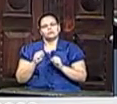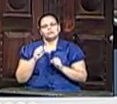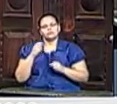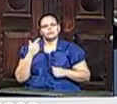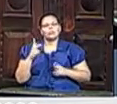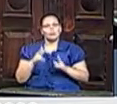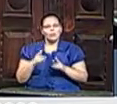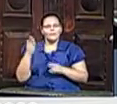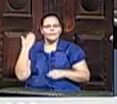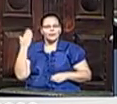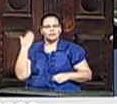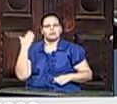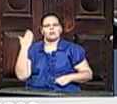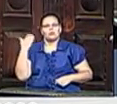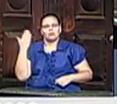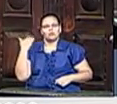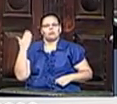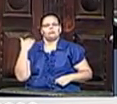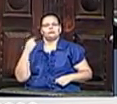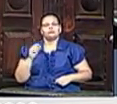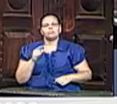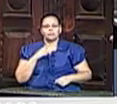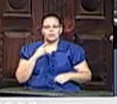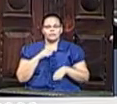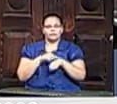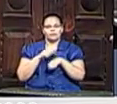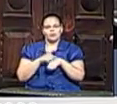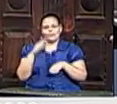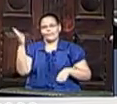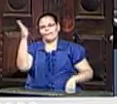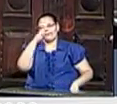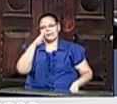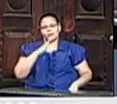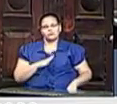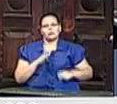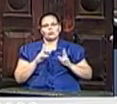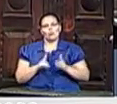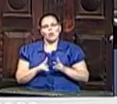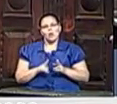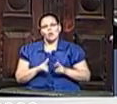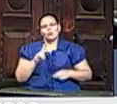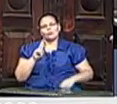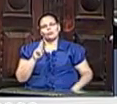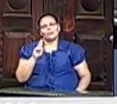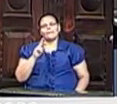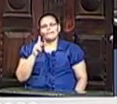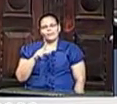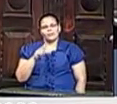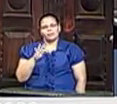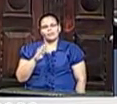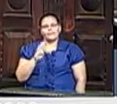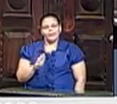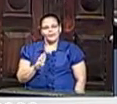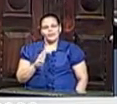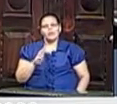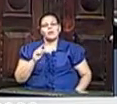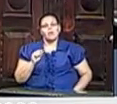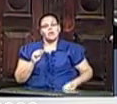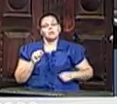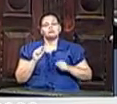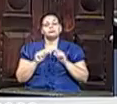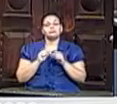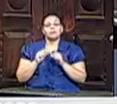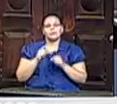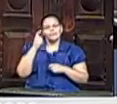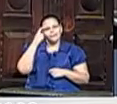teve no passado, Vossa Excelência sabe disso. Houve um tempo no Brasil em que partidos como a UDN, como o PTB, como o PSD, polarizavam